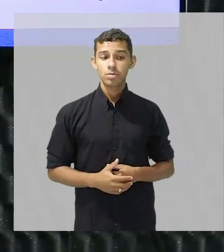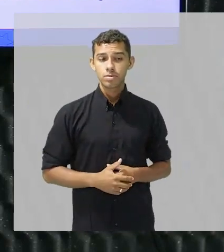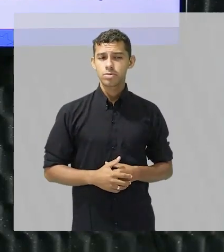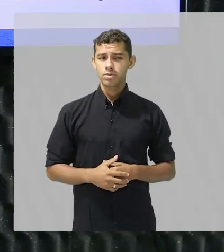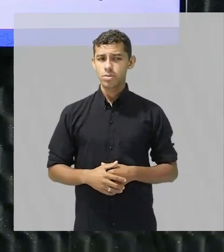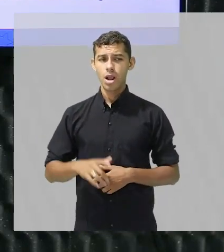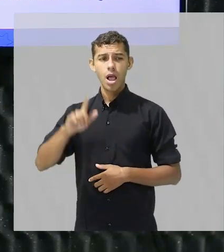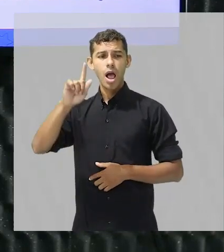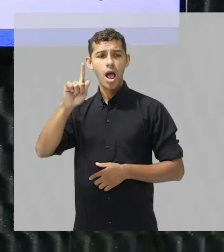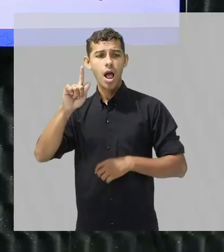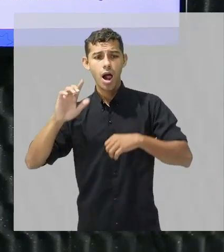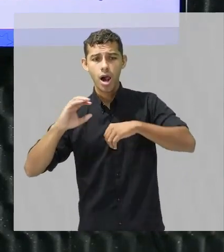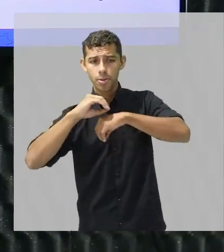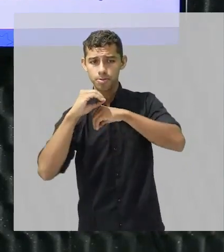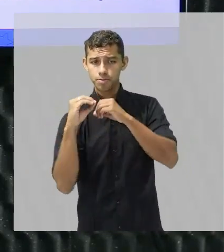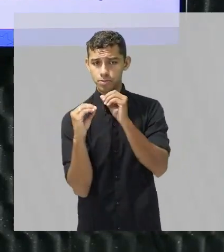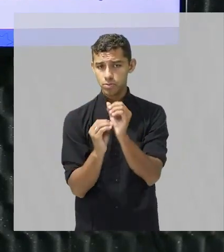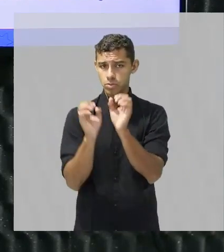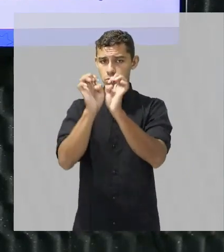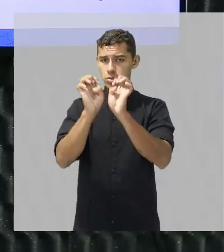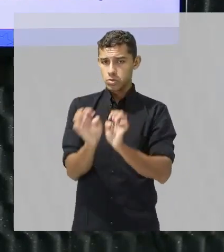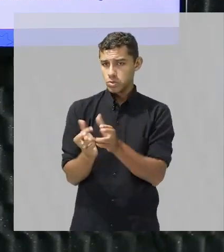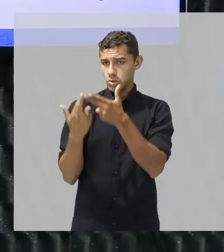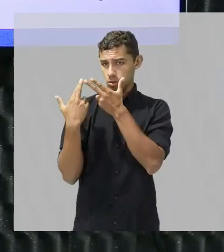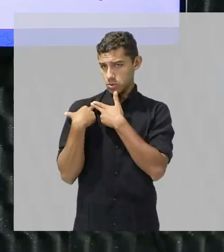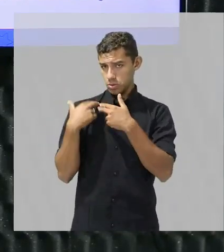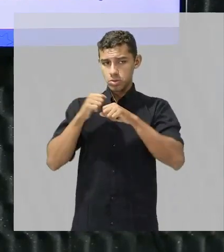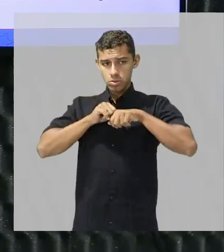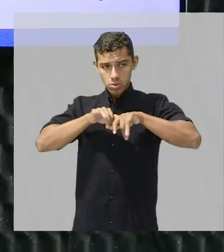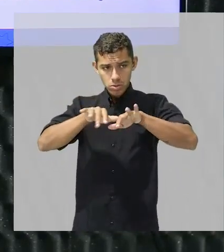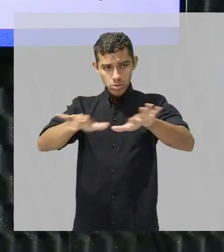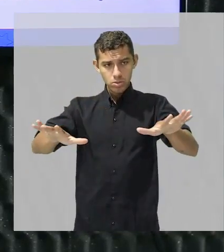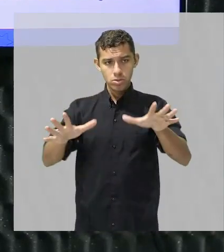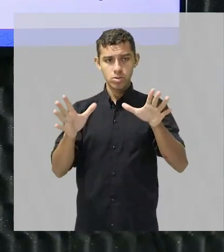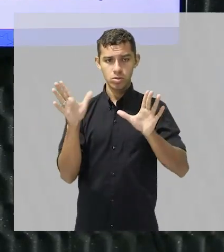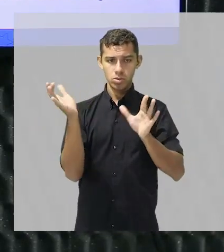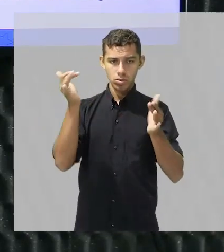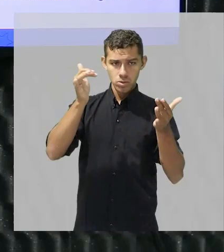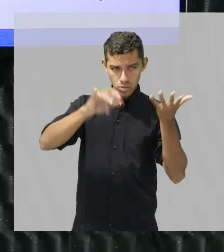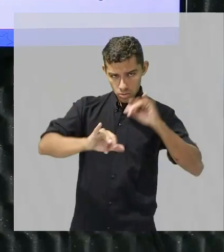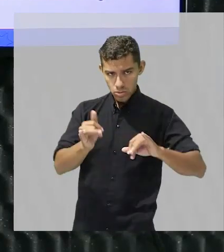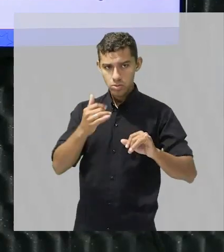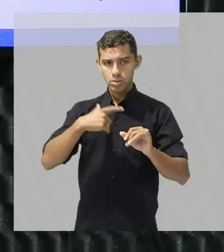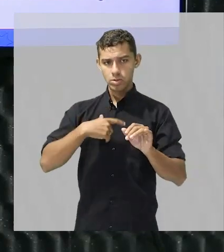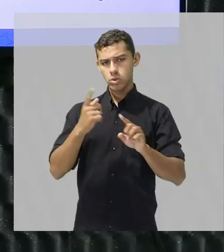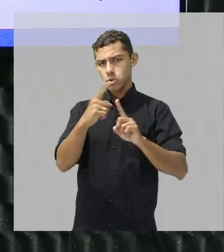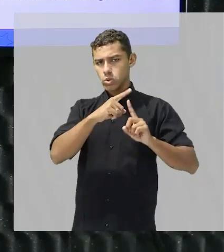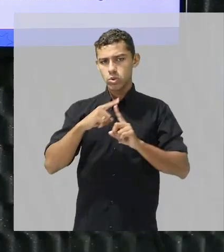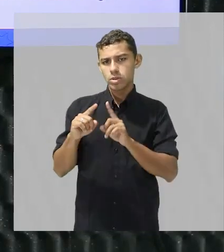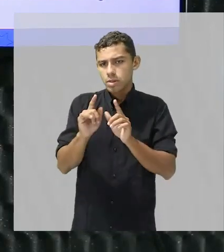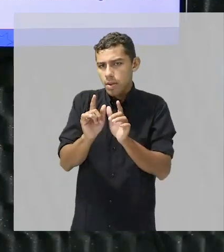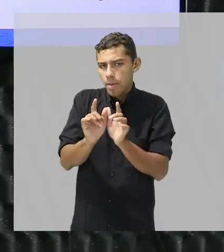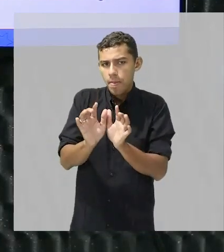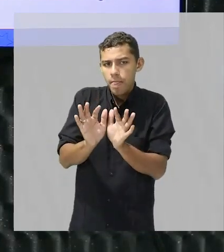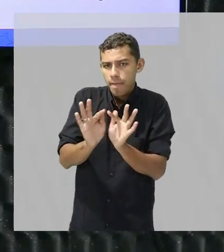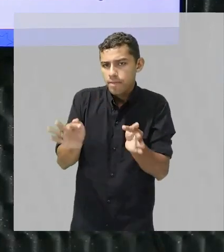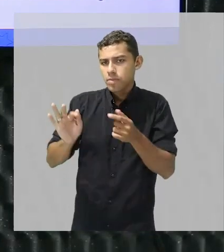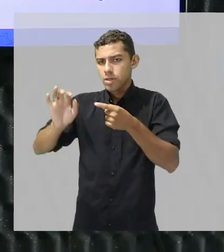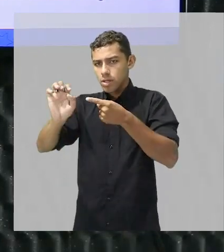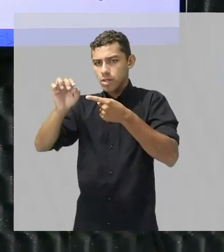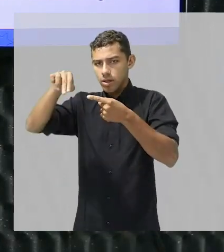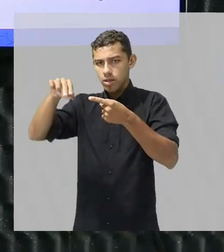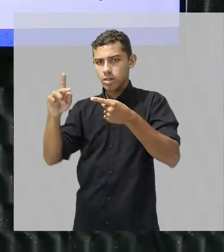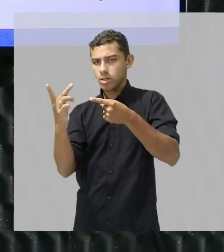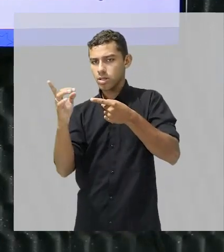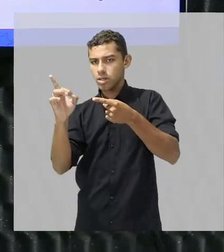pela produção e liberação de substâncias. Os tipos básicos de glândulas são as endócrinas e